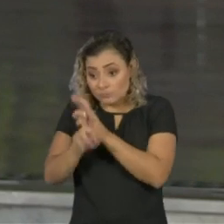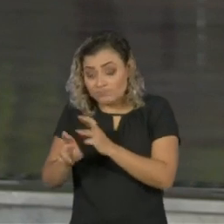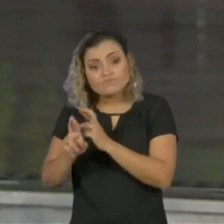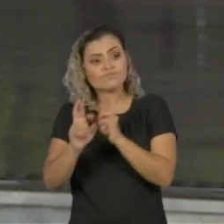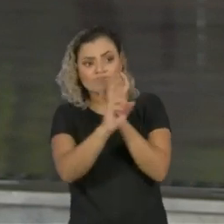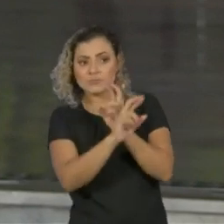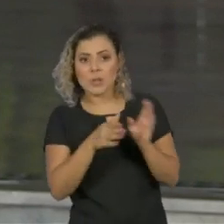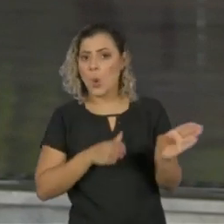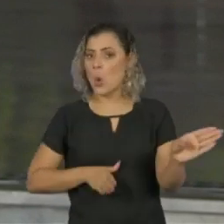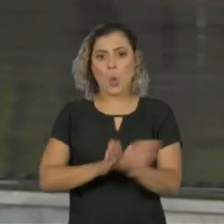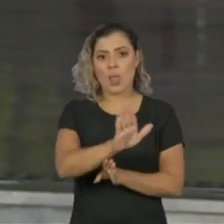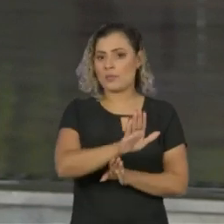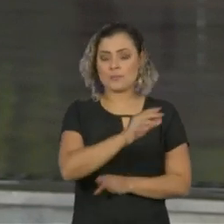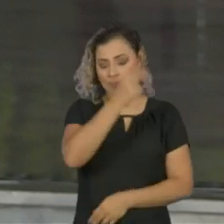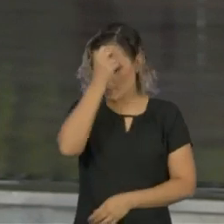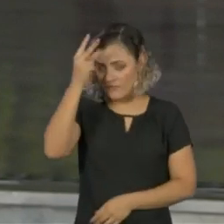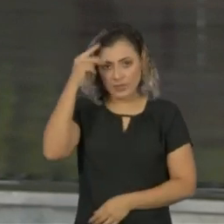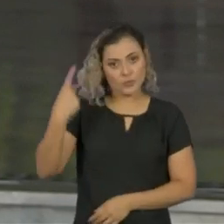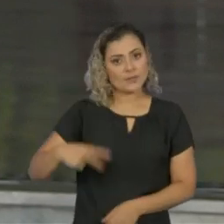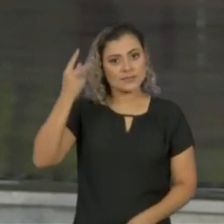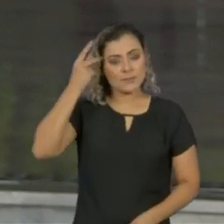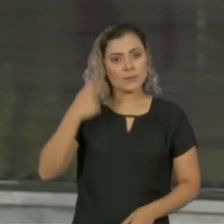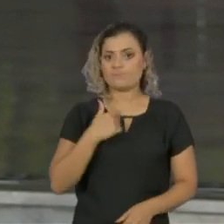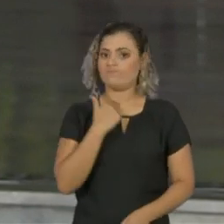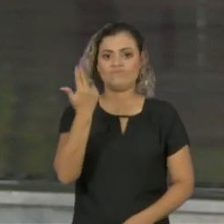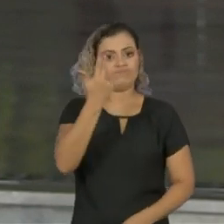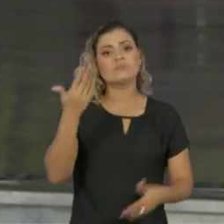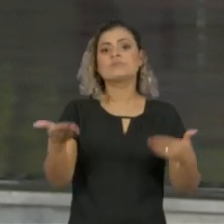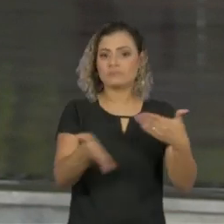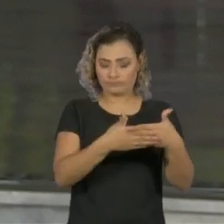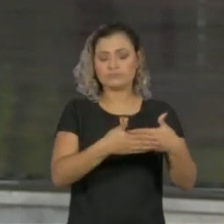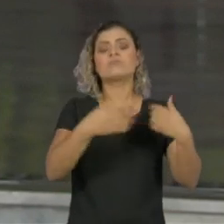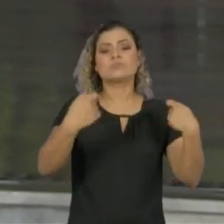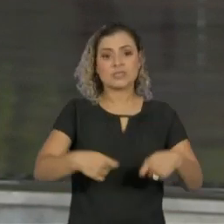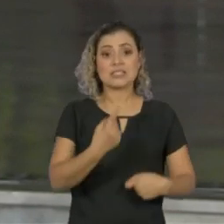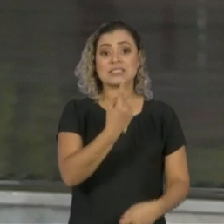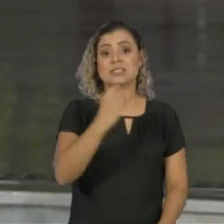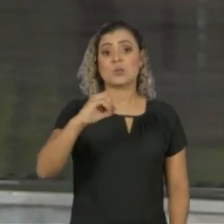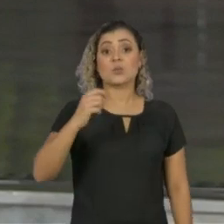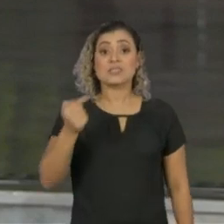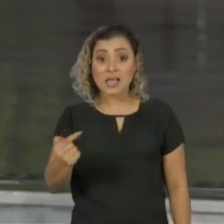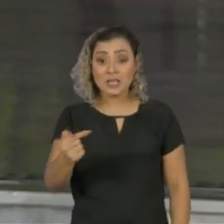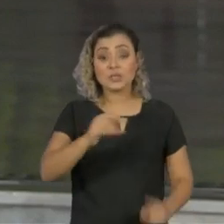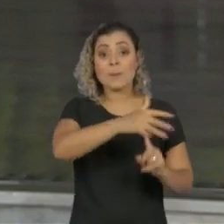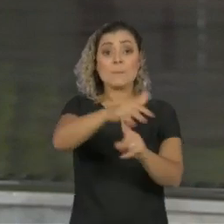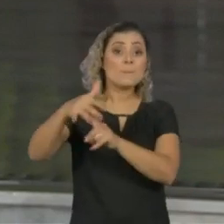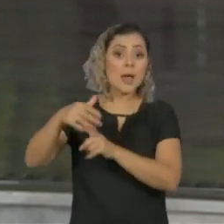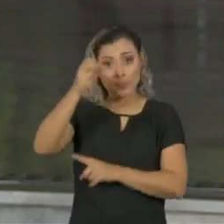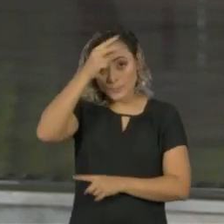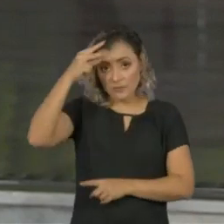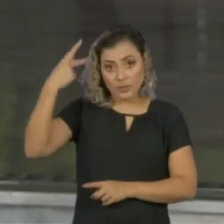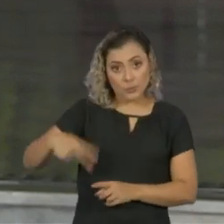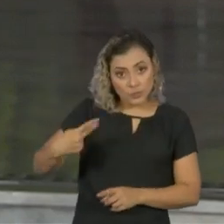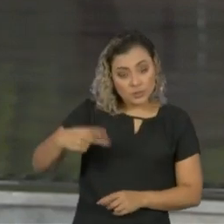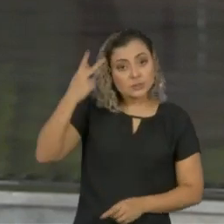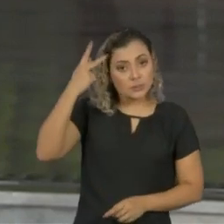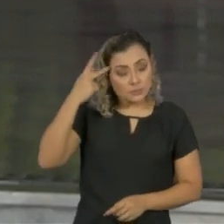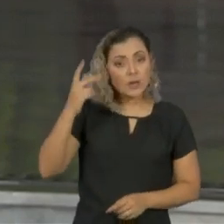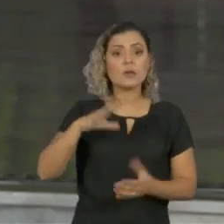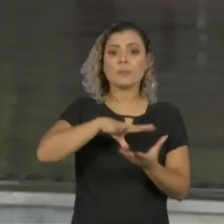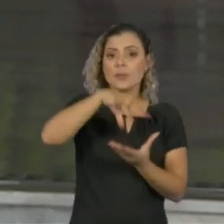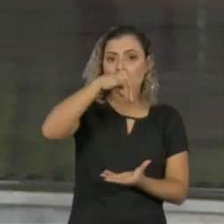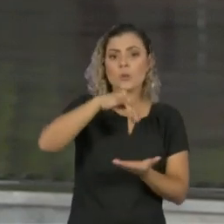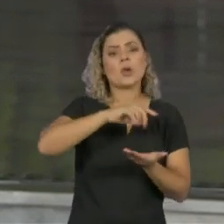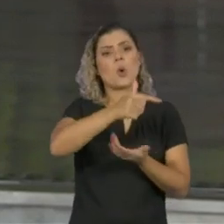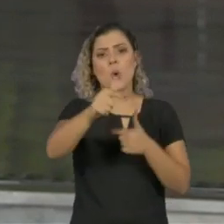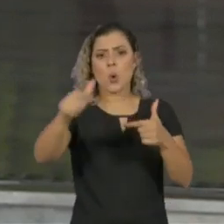isso à Prefeitura de São Paulo, de forma que os 107 parques municipais, não apenas o